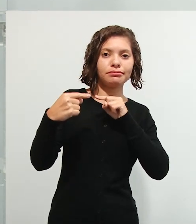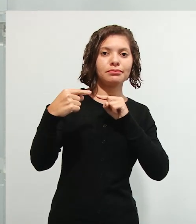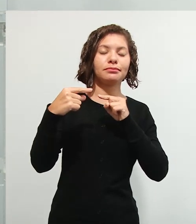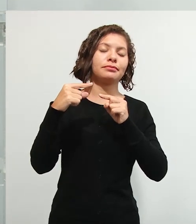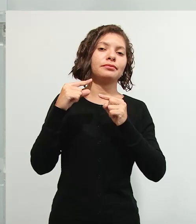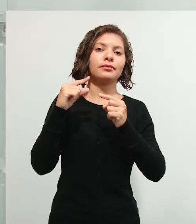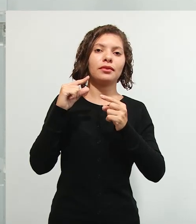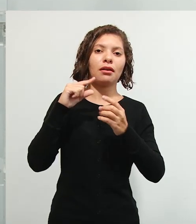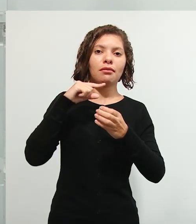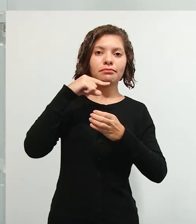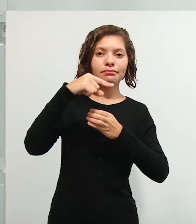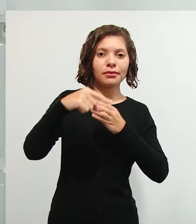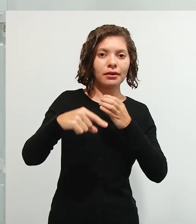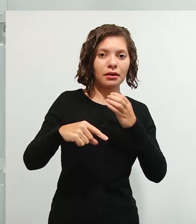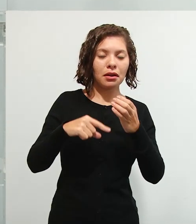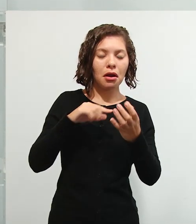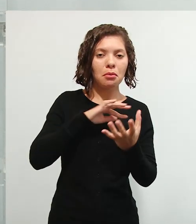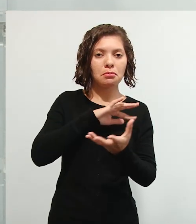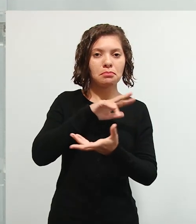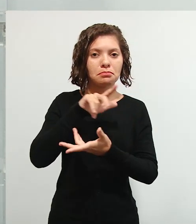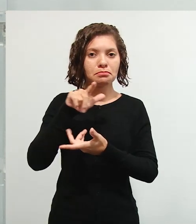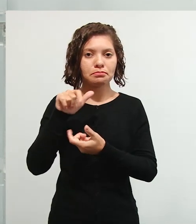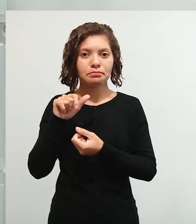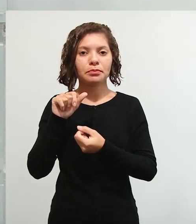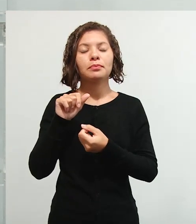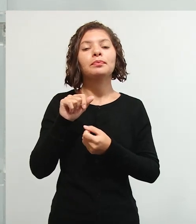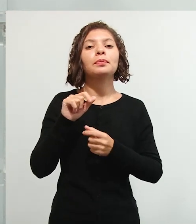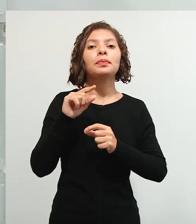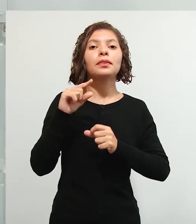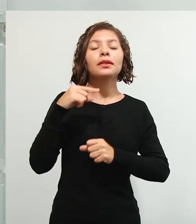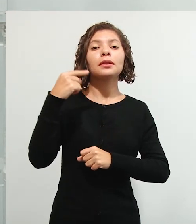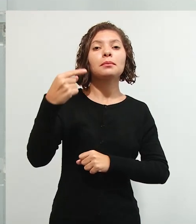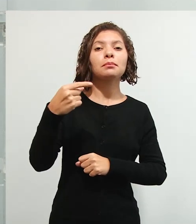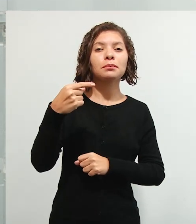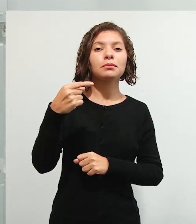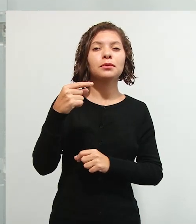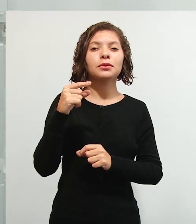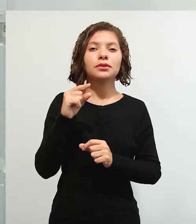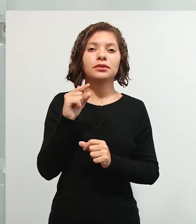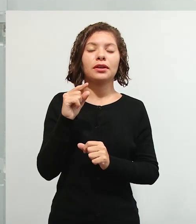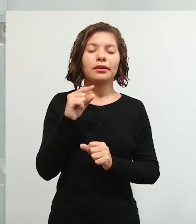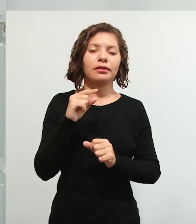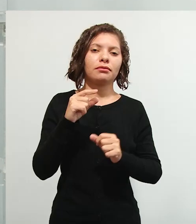do Holocausto, né, os organismos internacionais